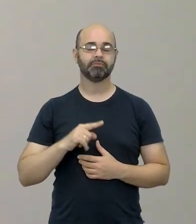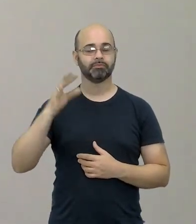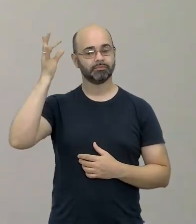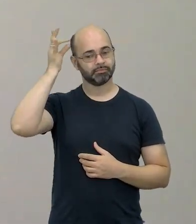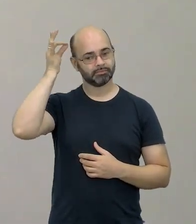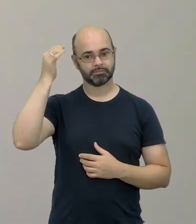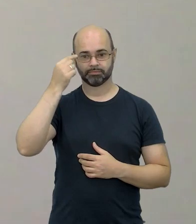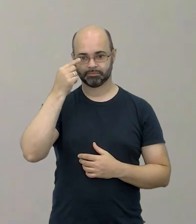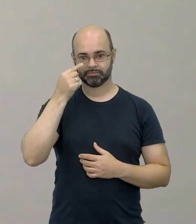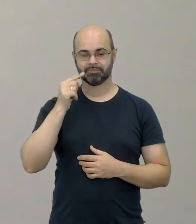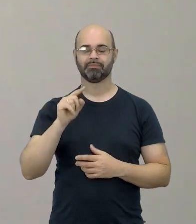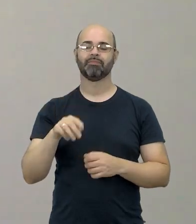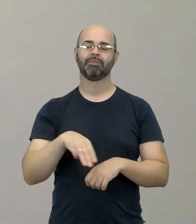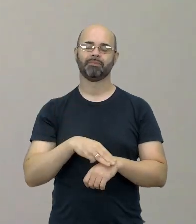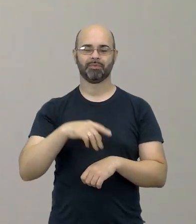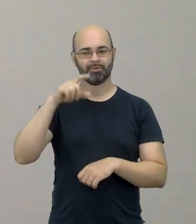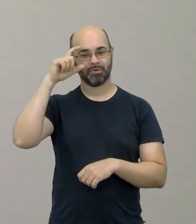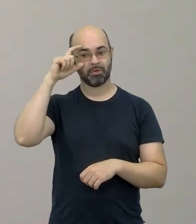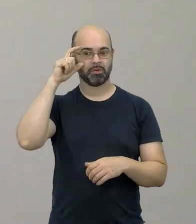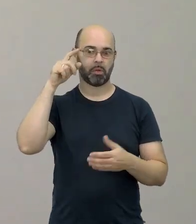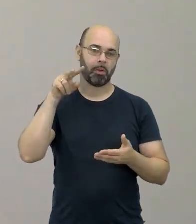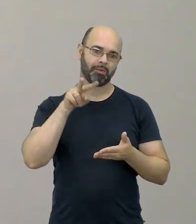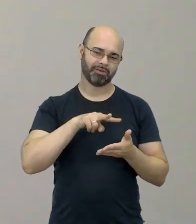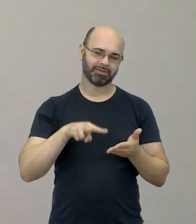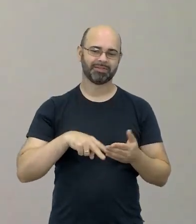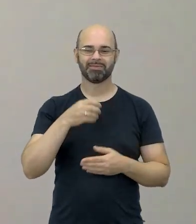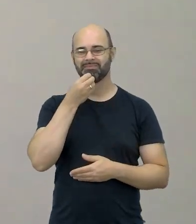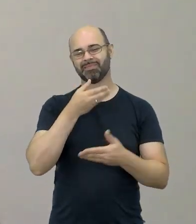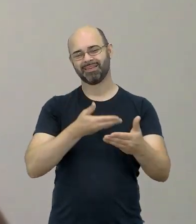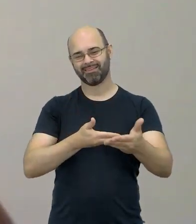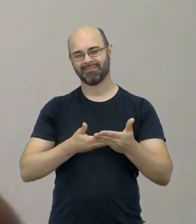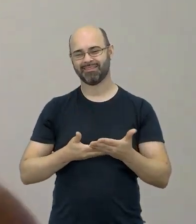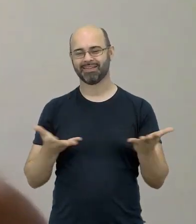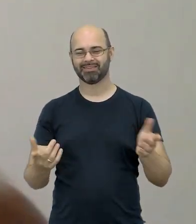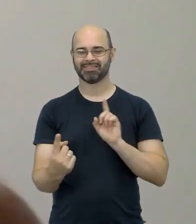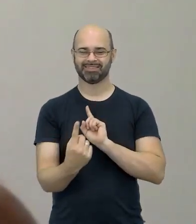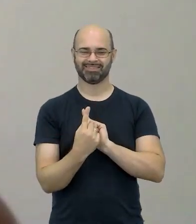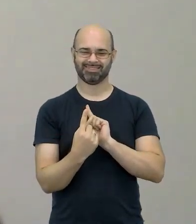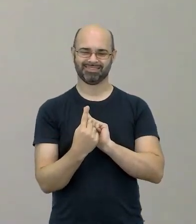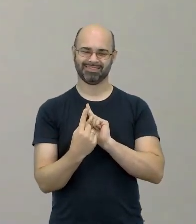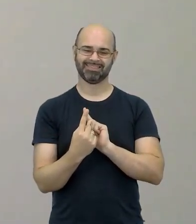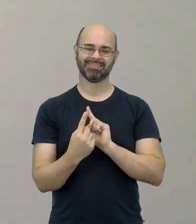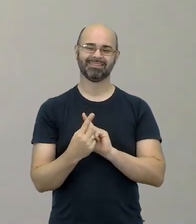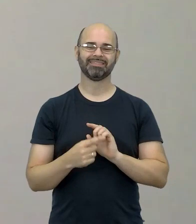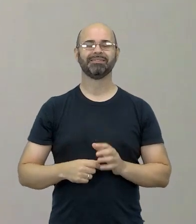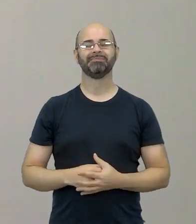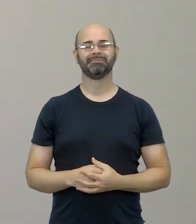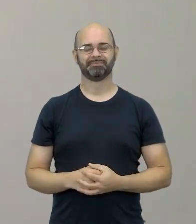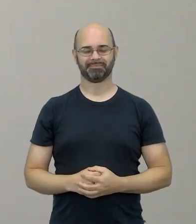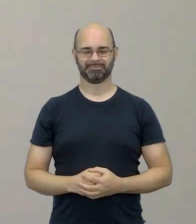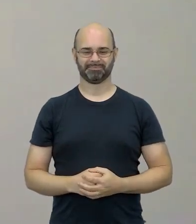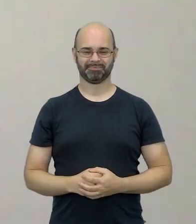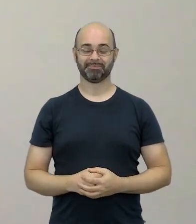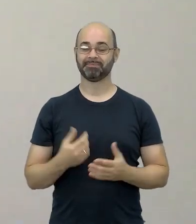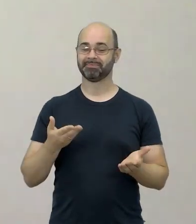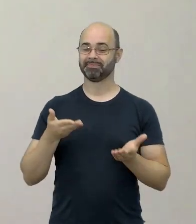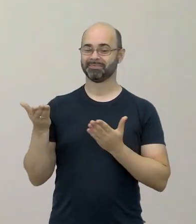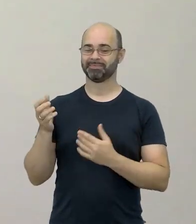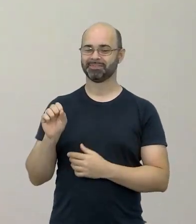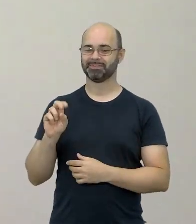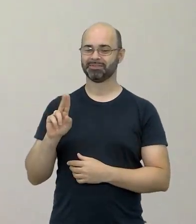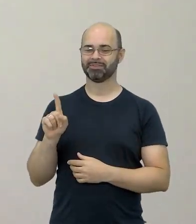para leitura. Vocês sejam muito bem-vindos na nossa formação hoje, de retomada. Vamos lá,